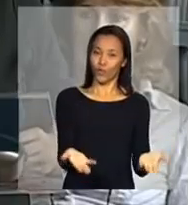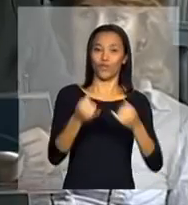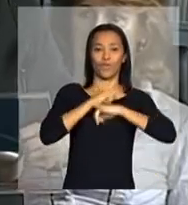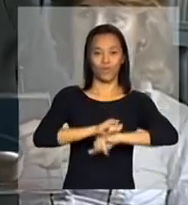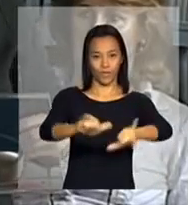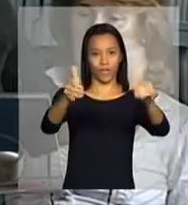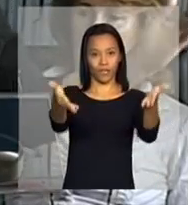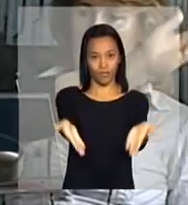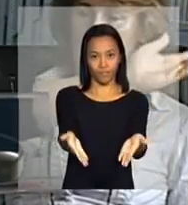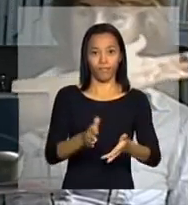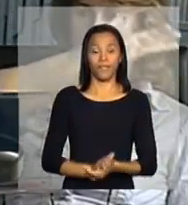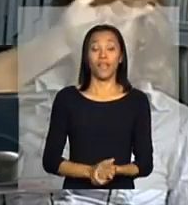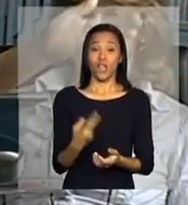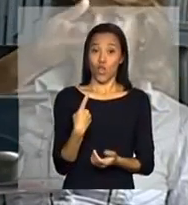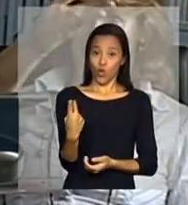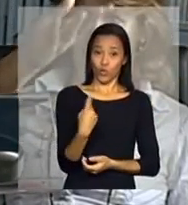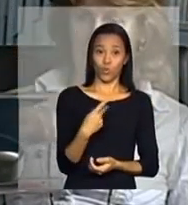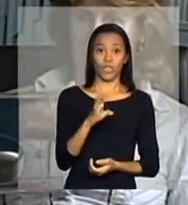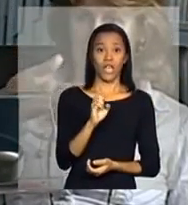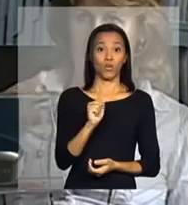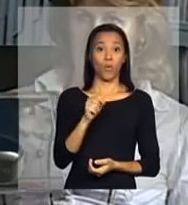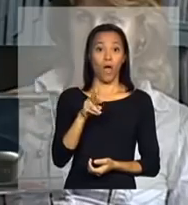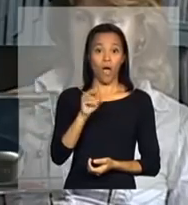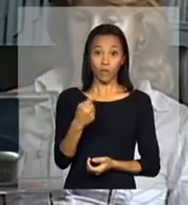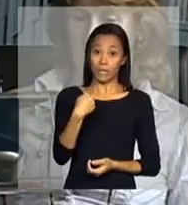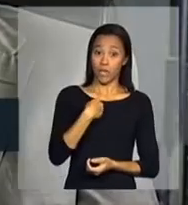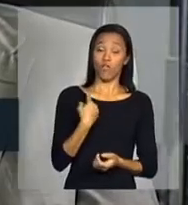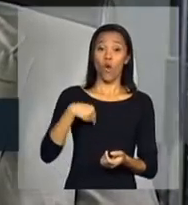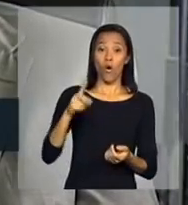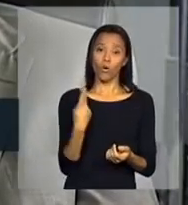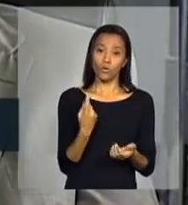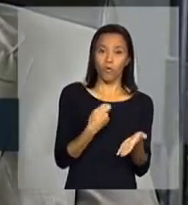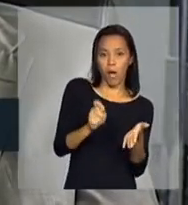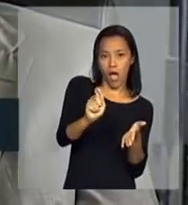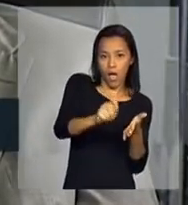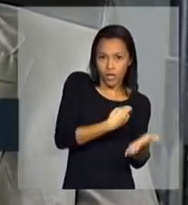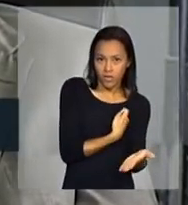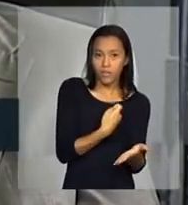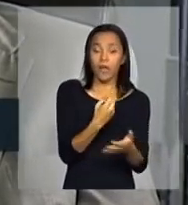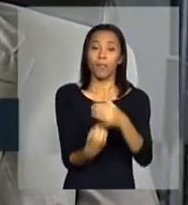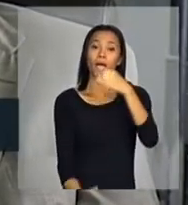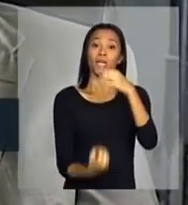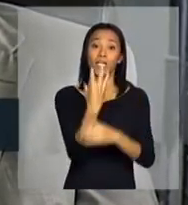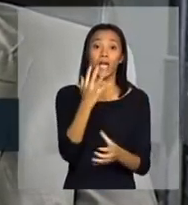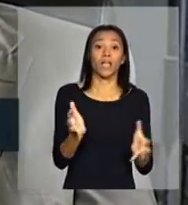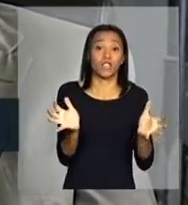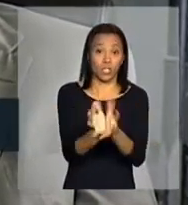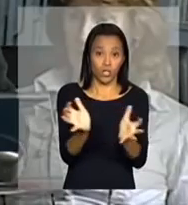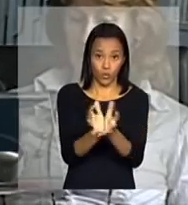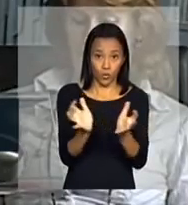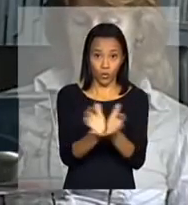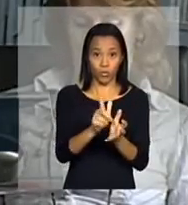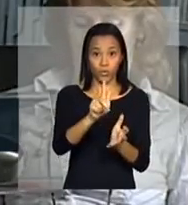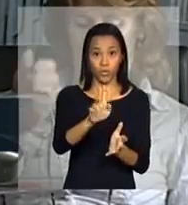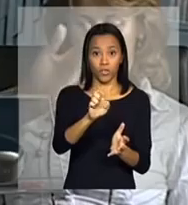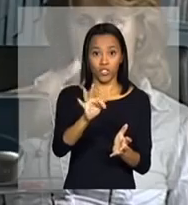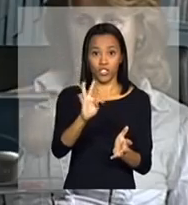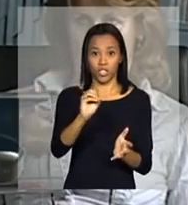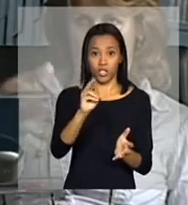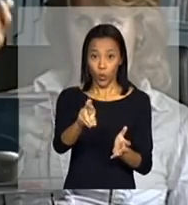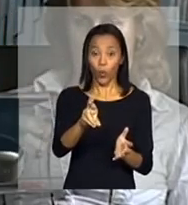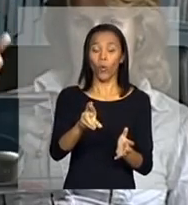Então, Zé Eduardo e eu vamos assinar, em seguida, a instituição do Comitê Gestor da PNEGAT, entre os